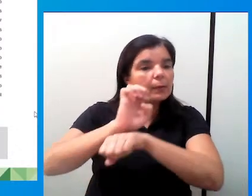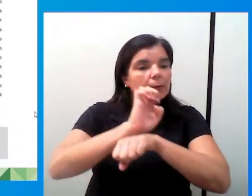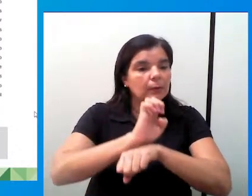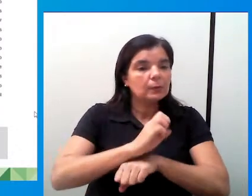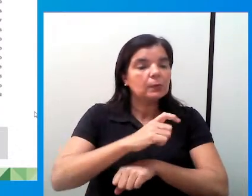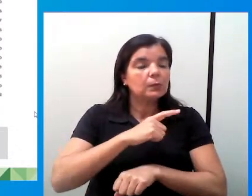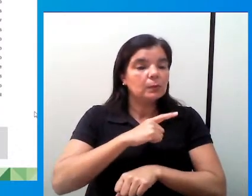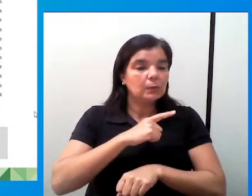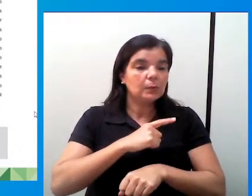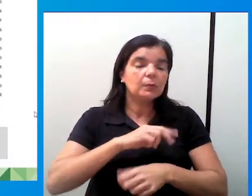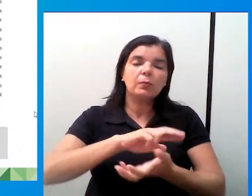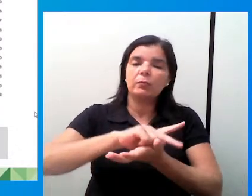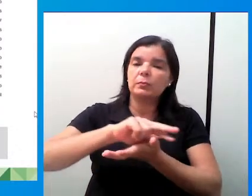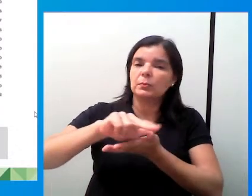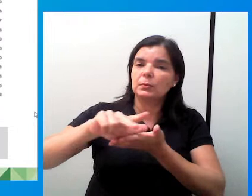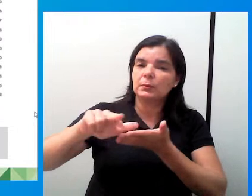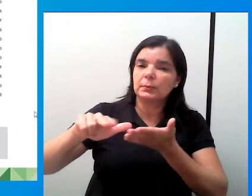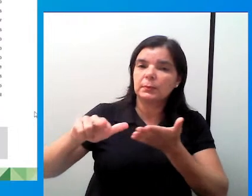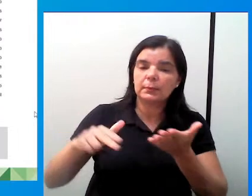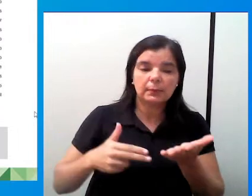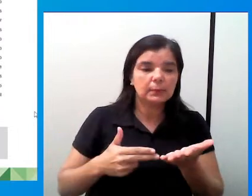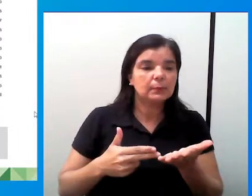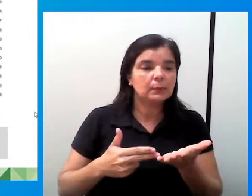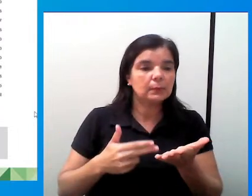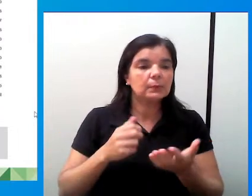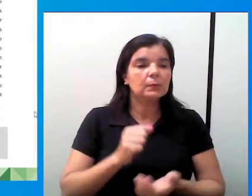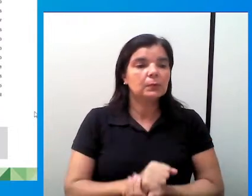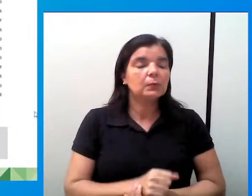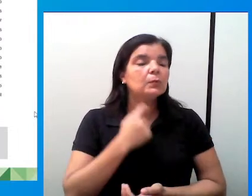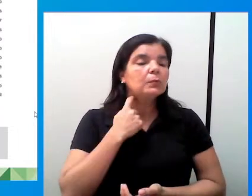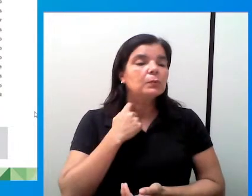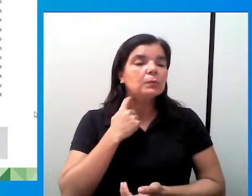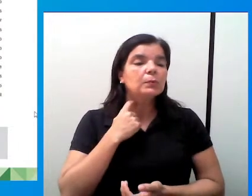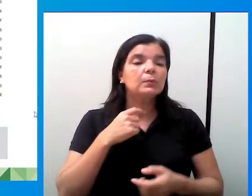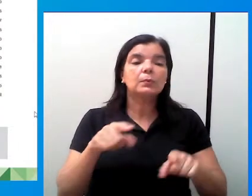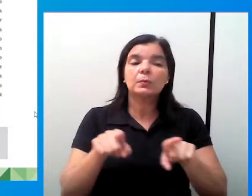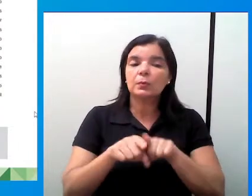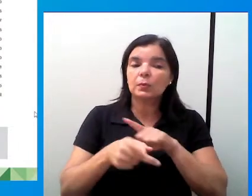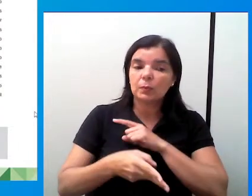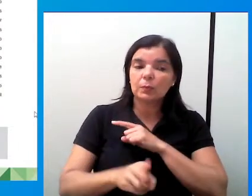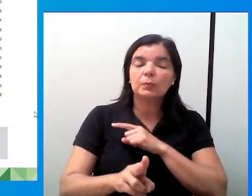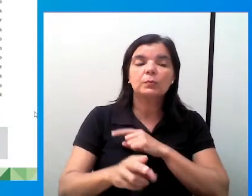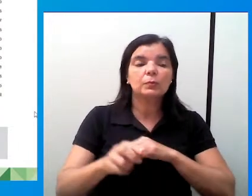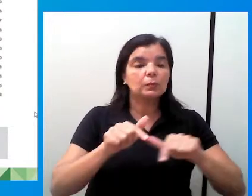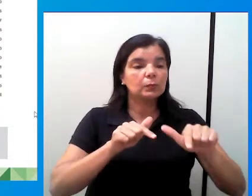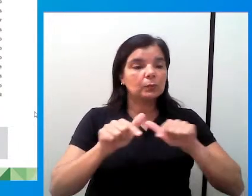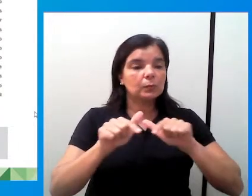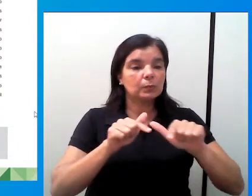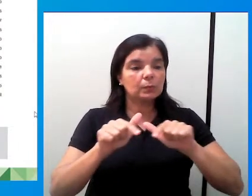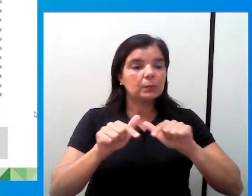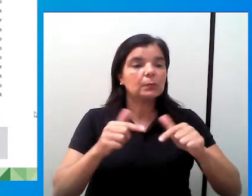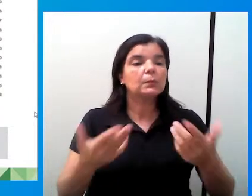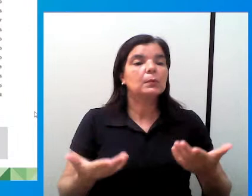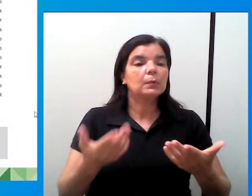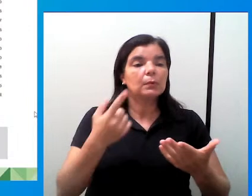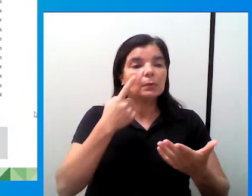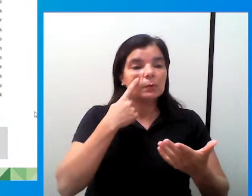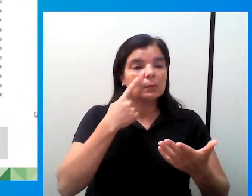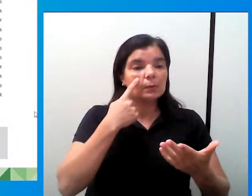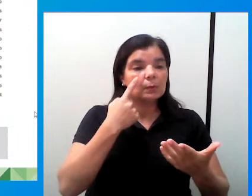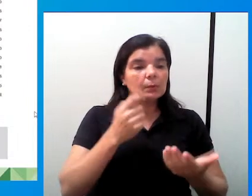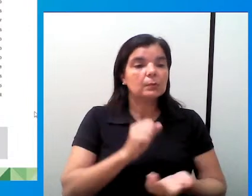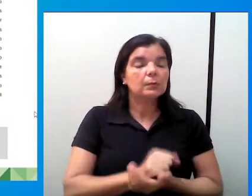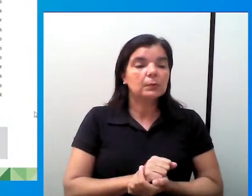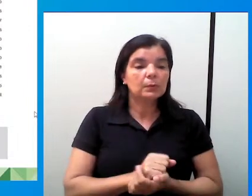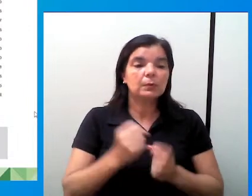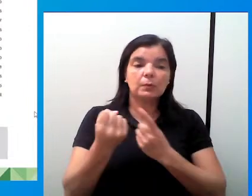tínhamos opiniões diversas. E foi feito todo um trabalho que continua, que é um trabalho, né, de